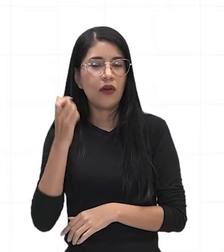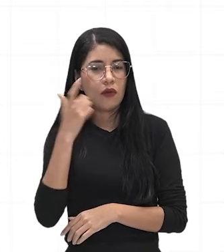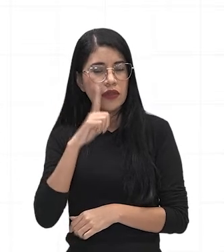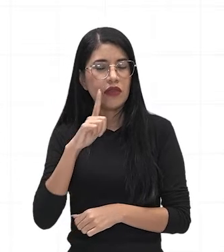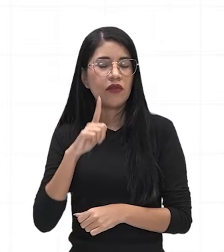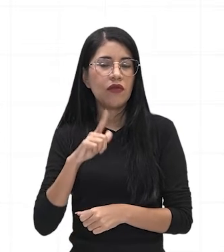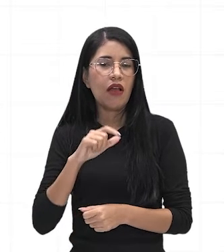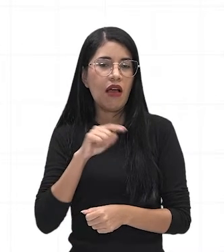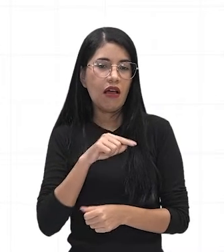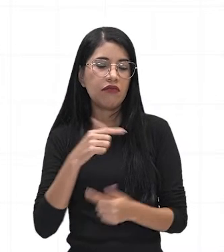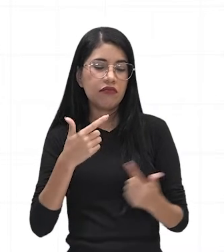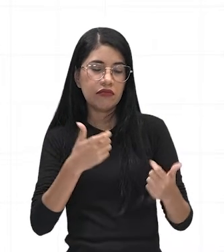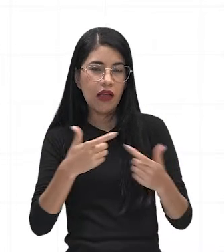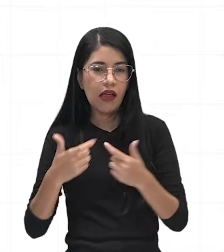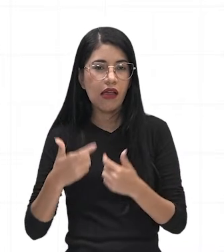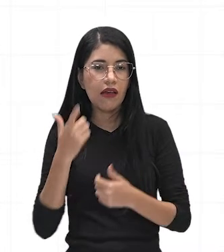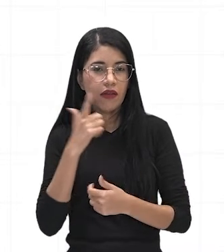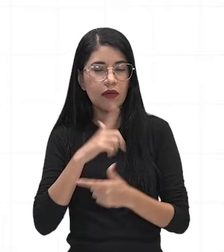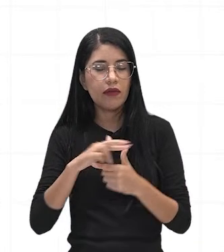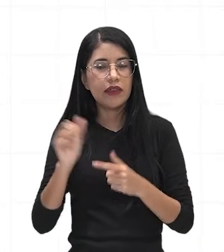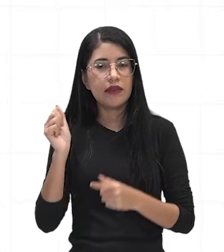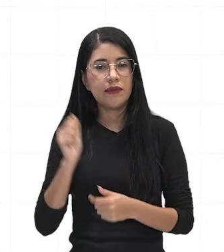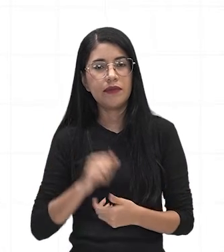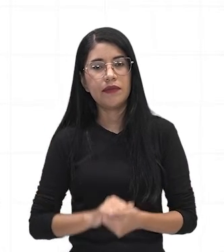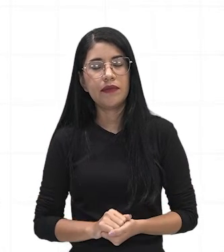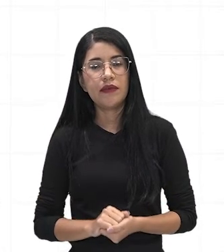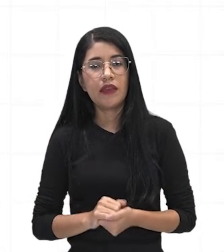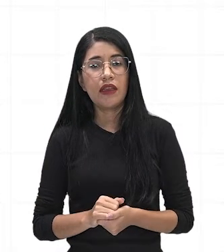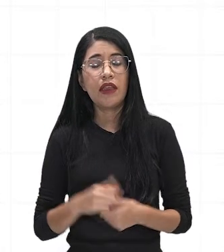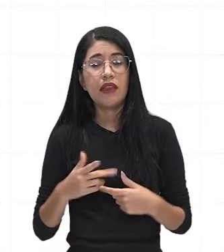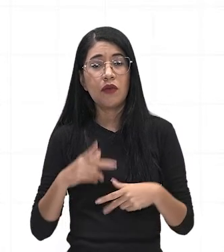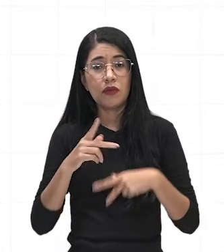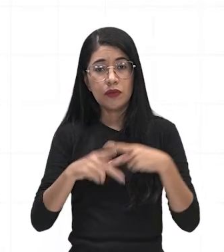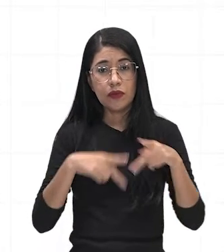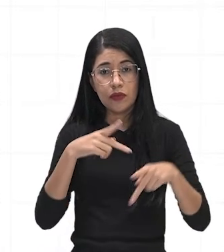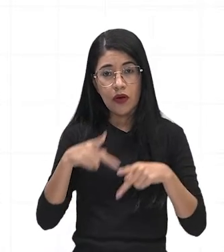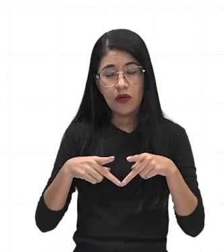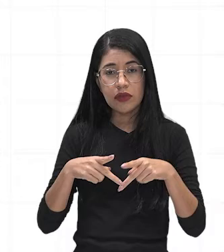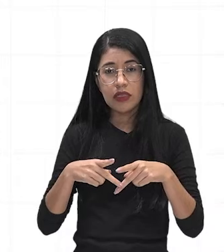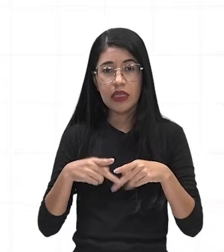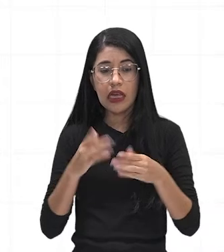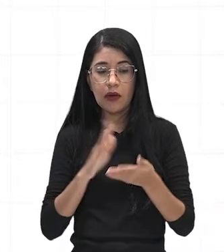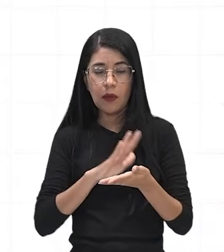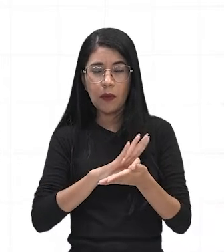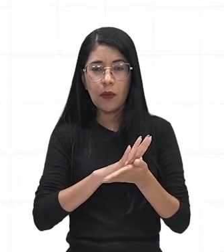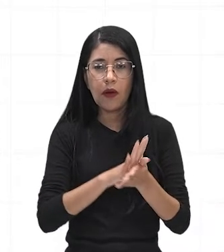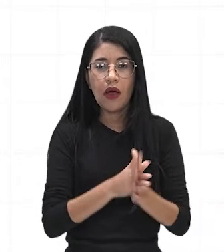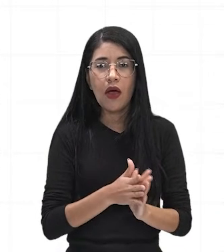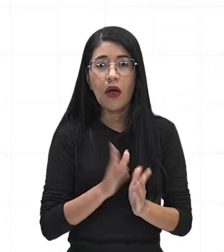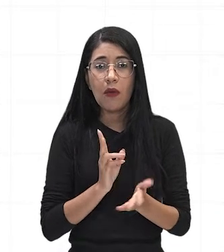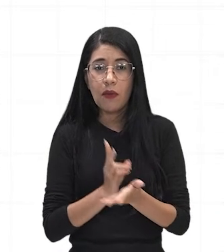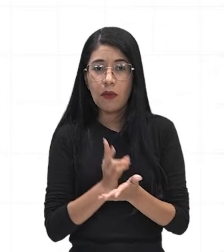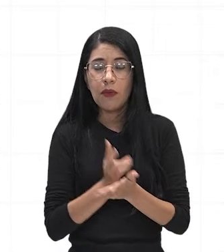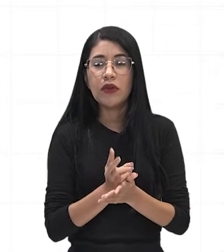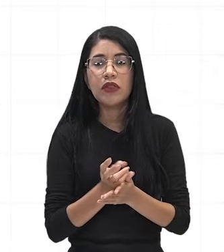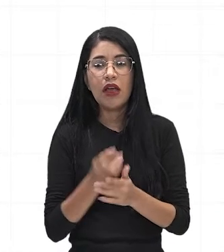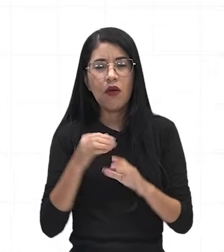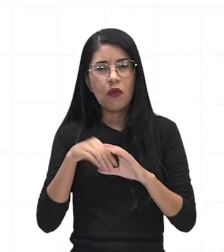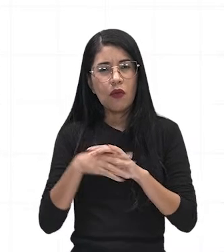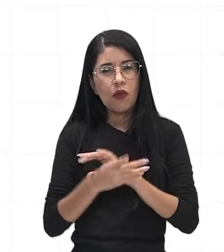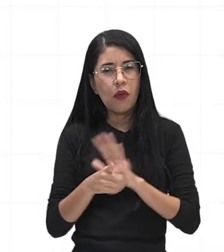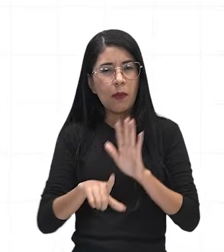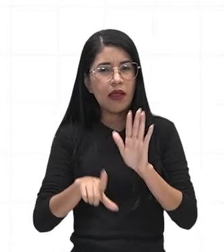né? Então, os povos dominados pelos persas, eles podiam conservar seus costumes, suas